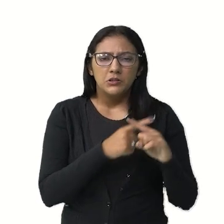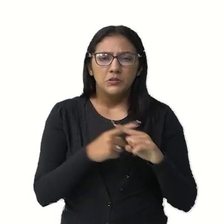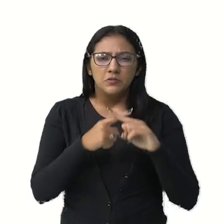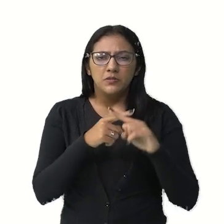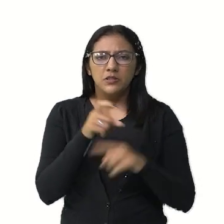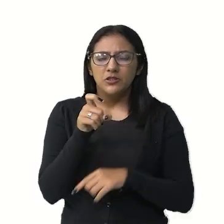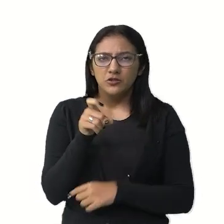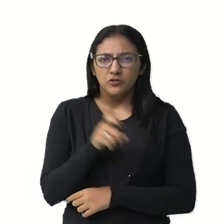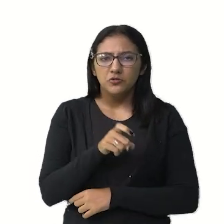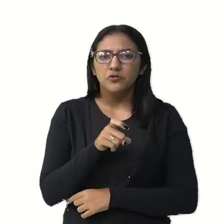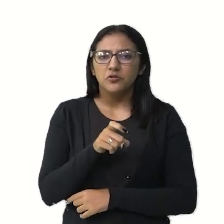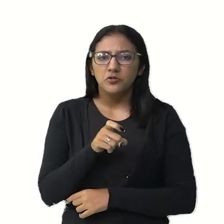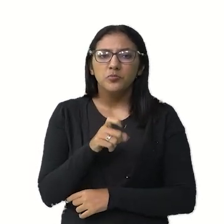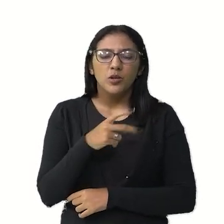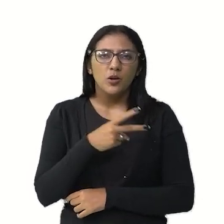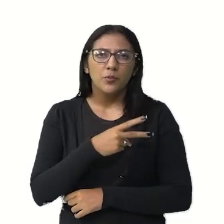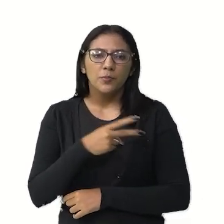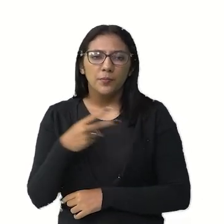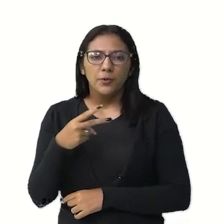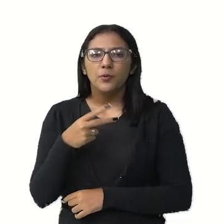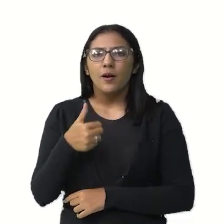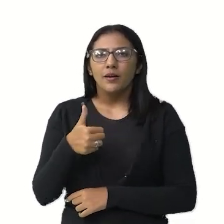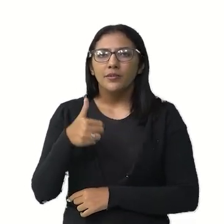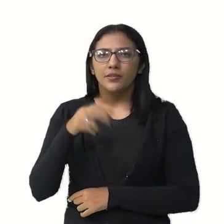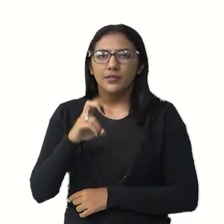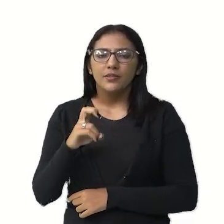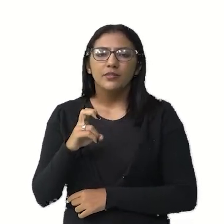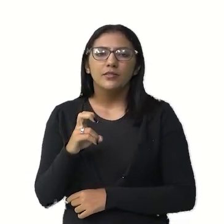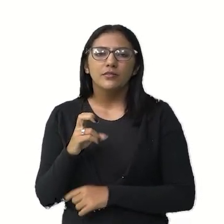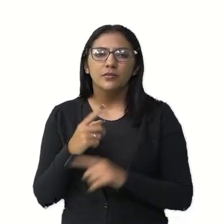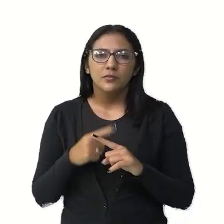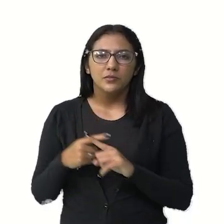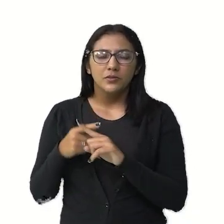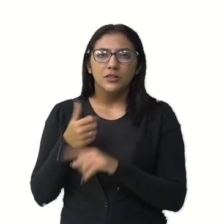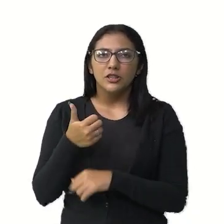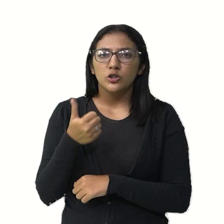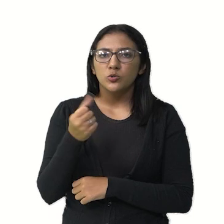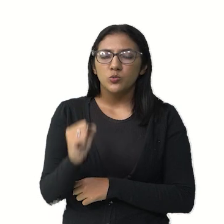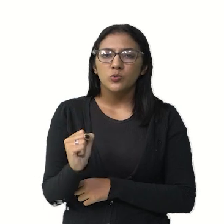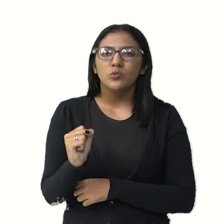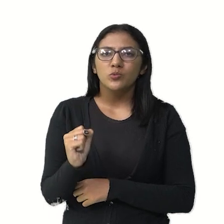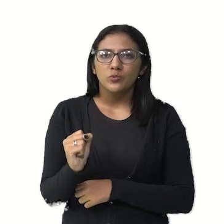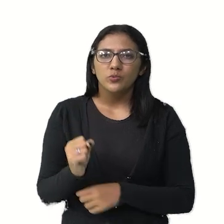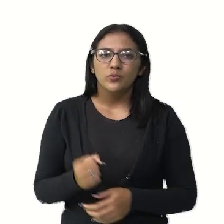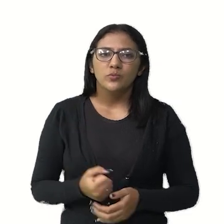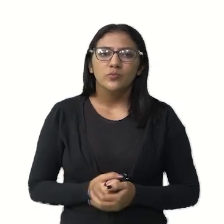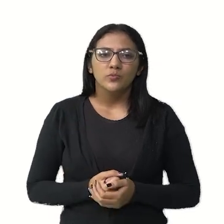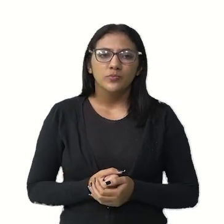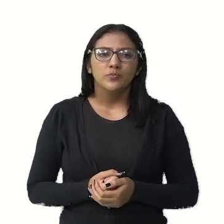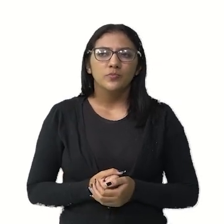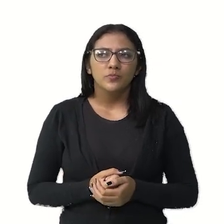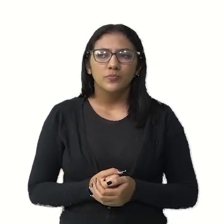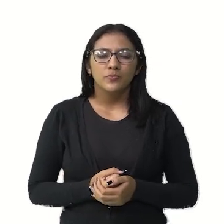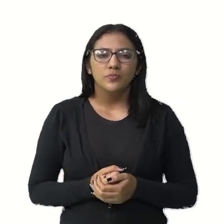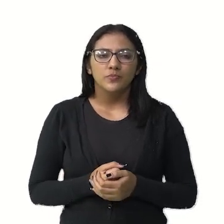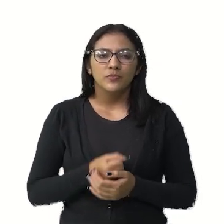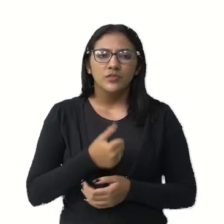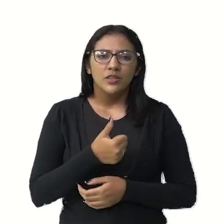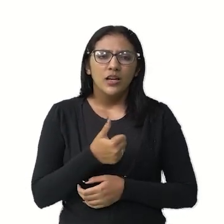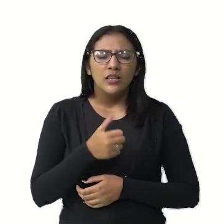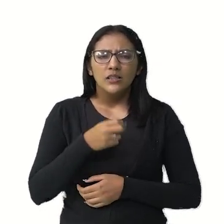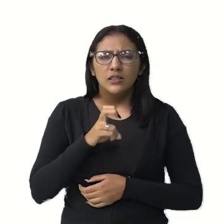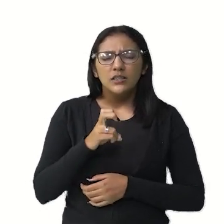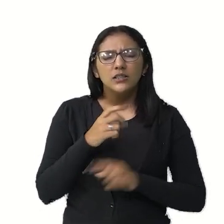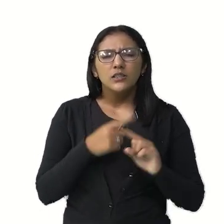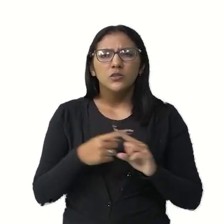x igual a 15 multiplicado com 18. 15 com 18